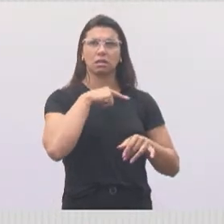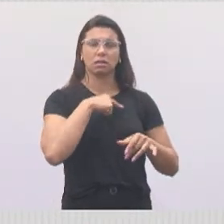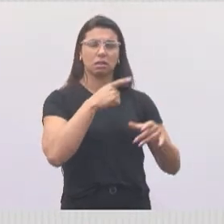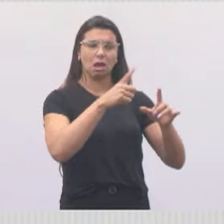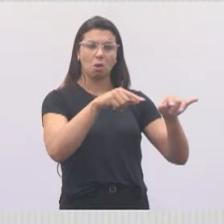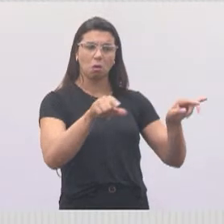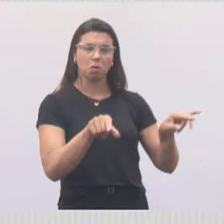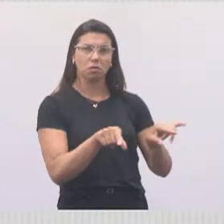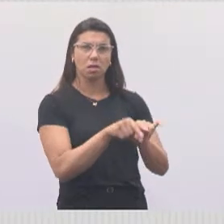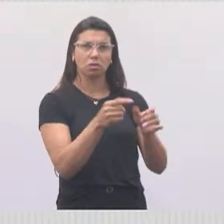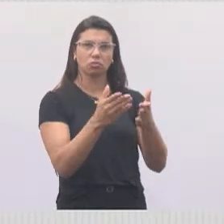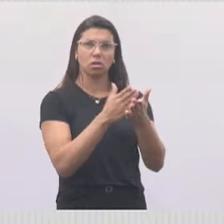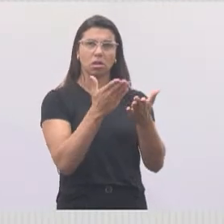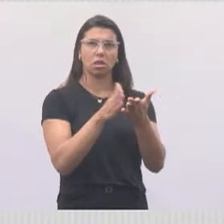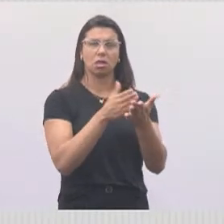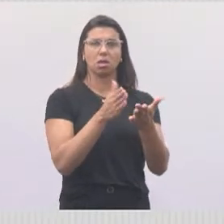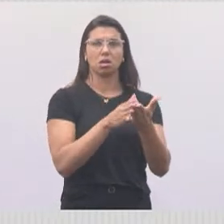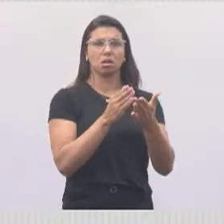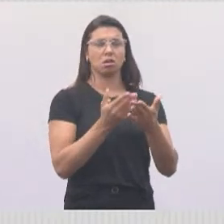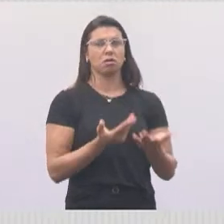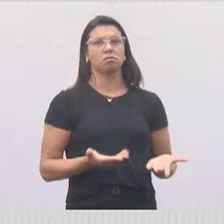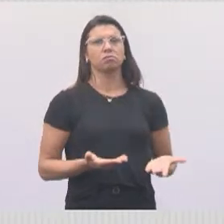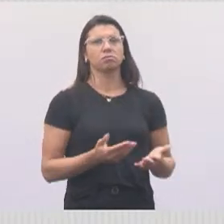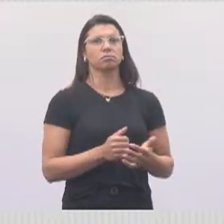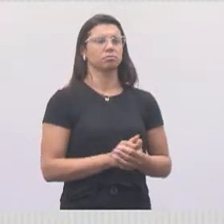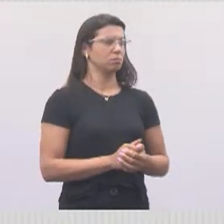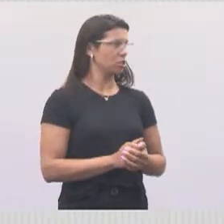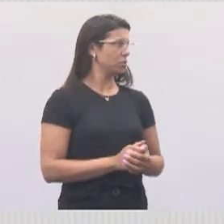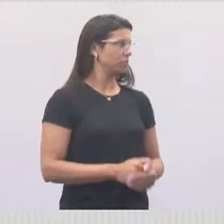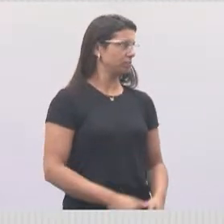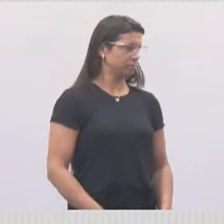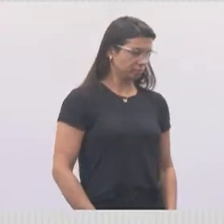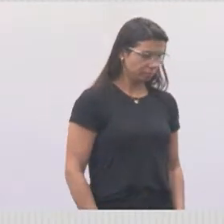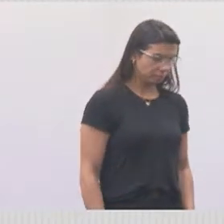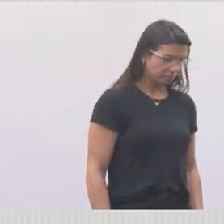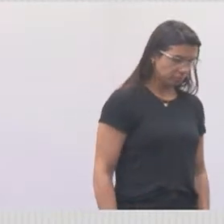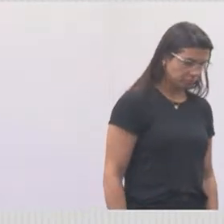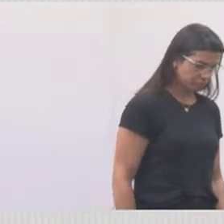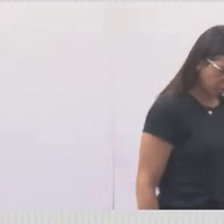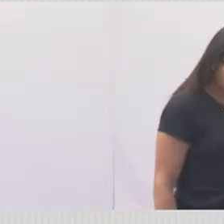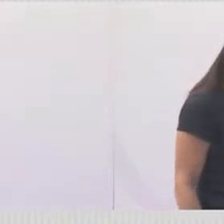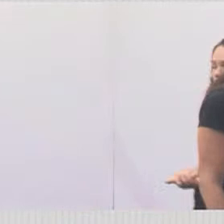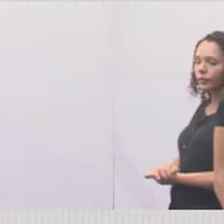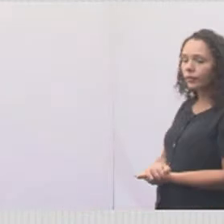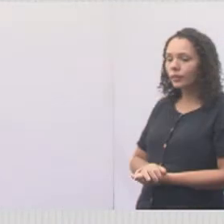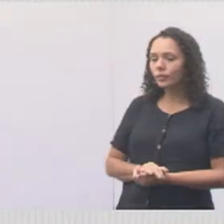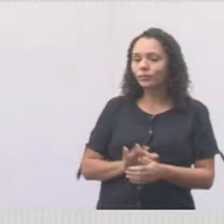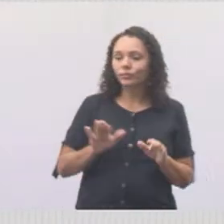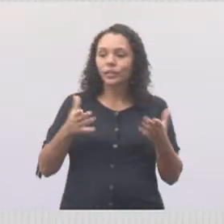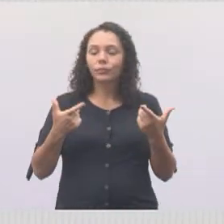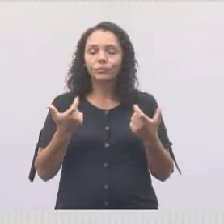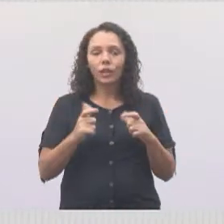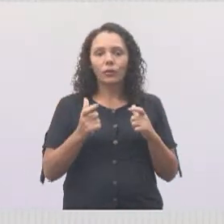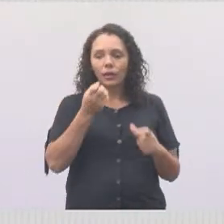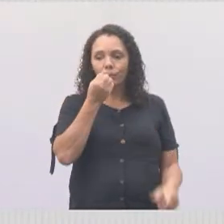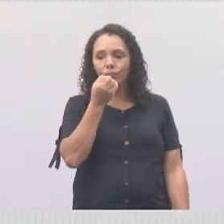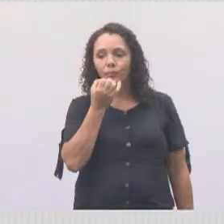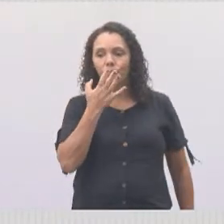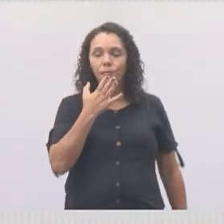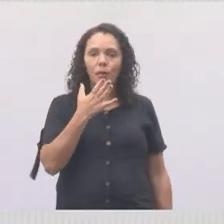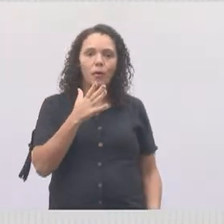biblioteca, espaço pet e uma pista de caminhada. Então, vai ser uma área bem bacana, um